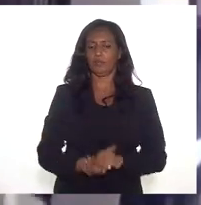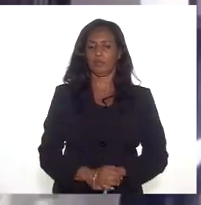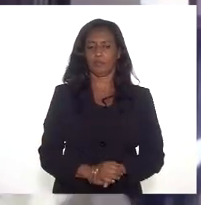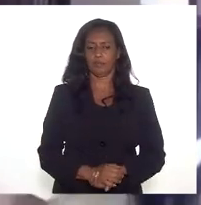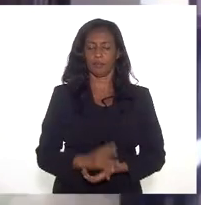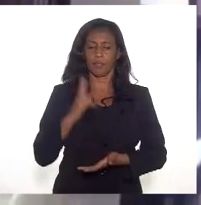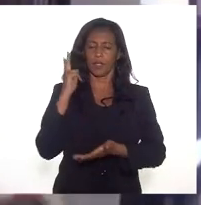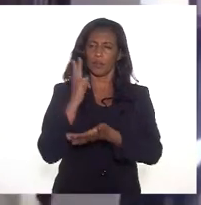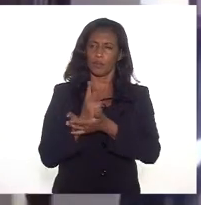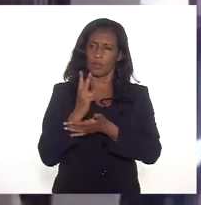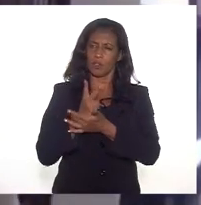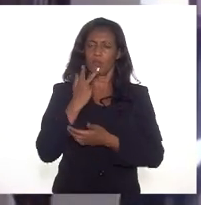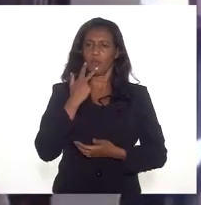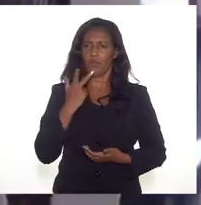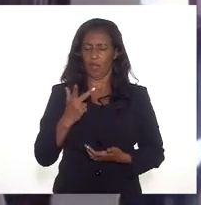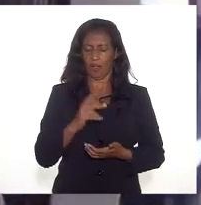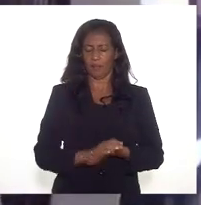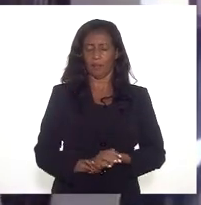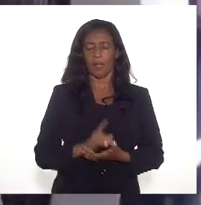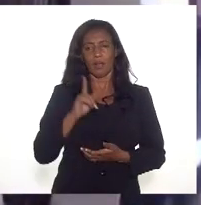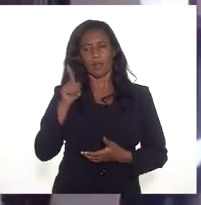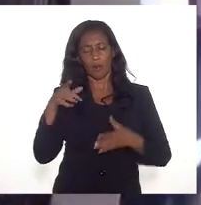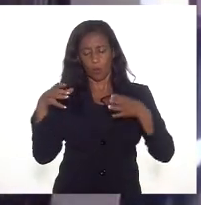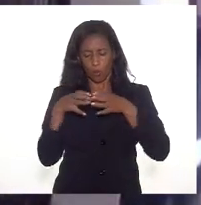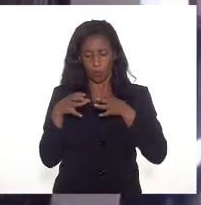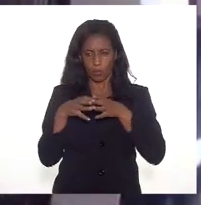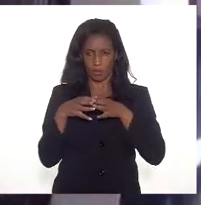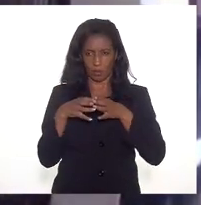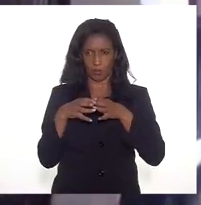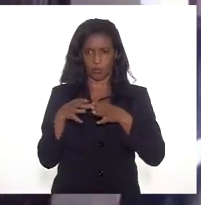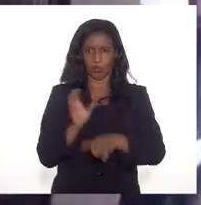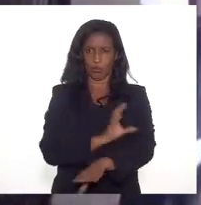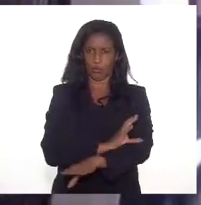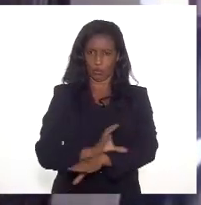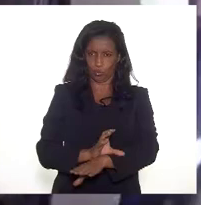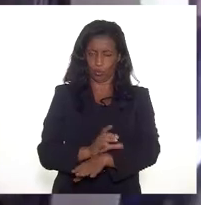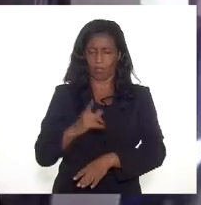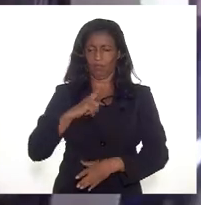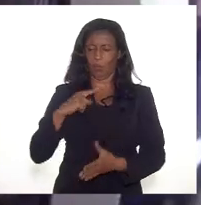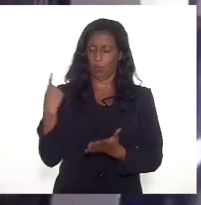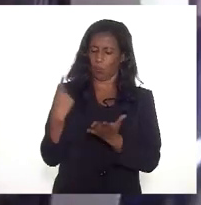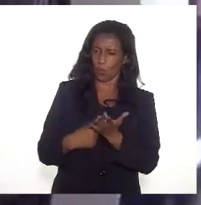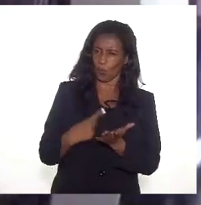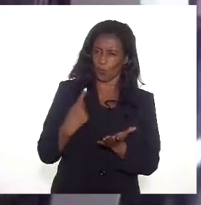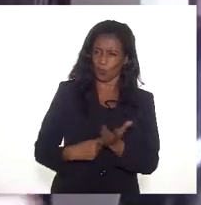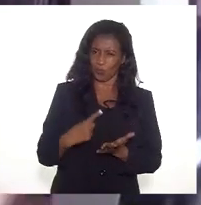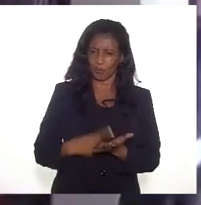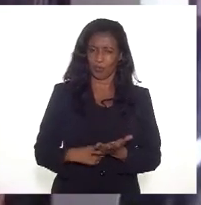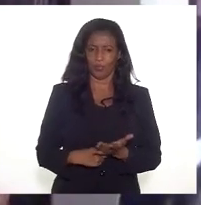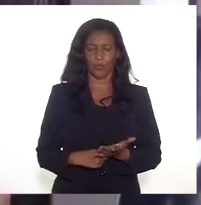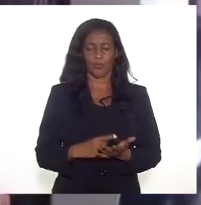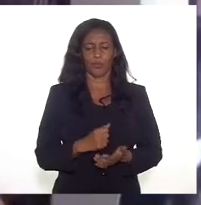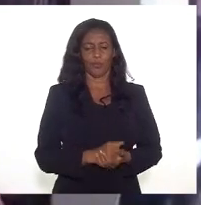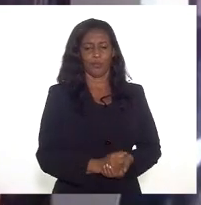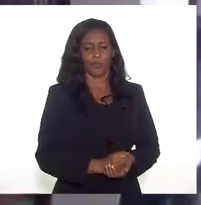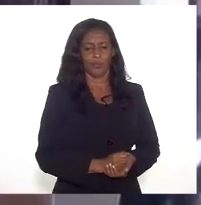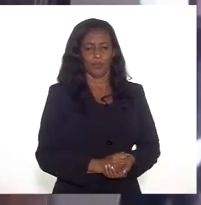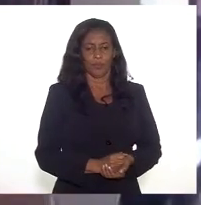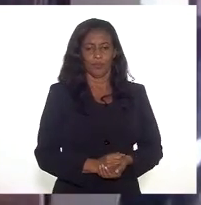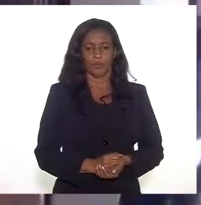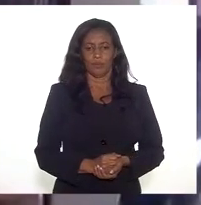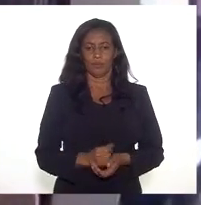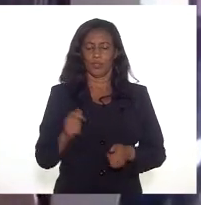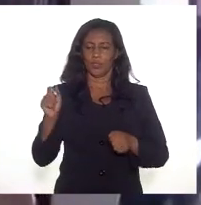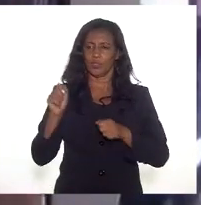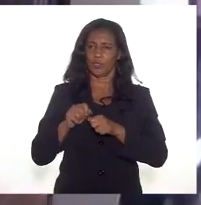seguinte, nós lá da Comissão de Cultura praticamente temos um compromisso. O compromisso é de fazer